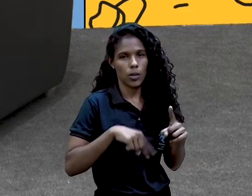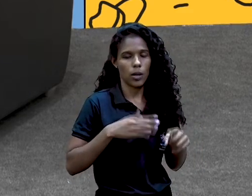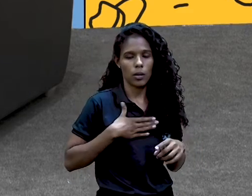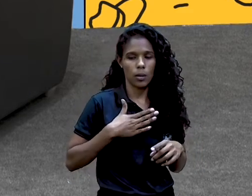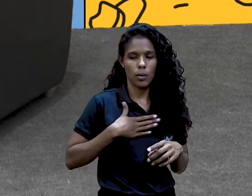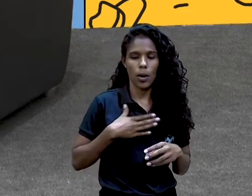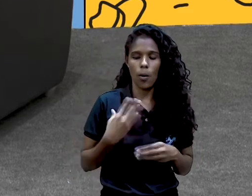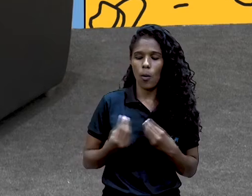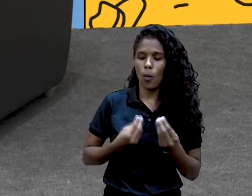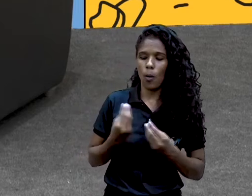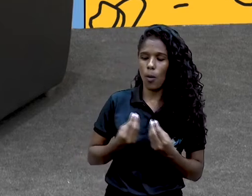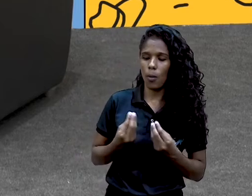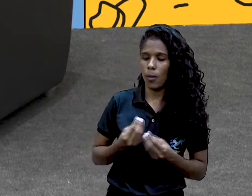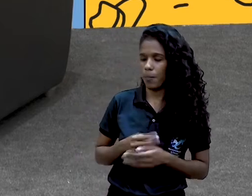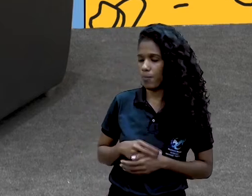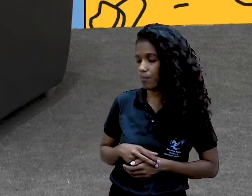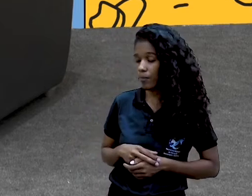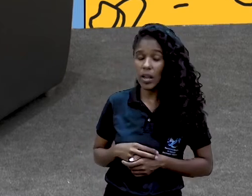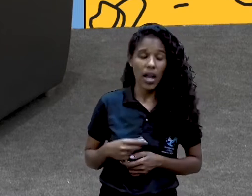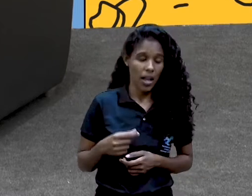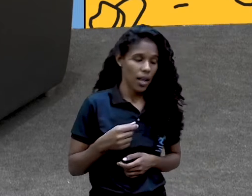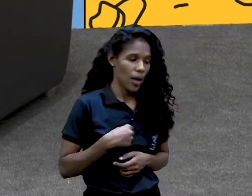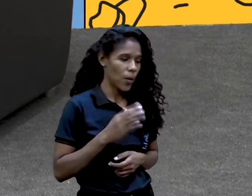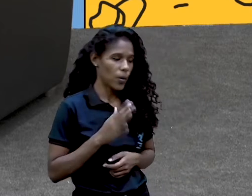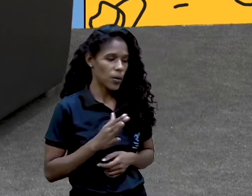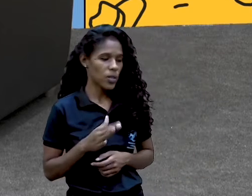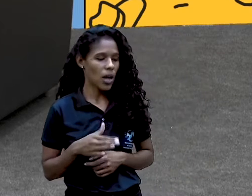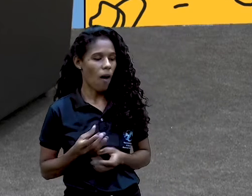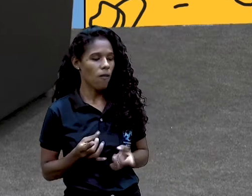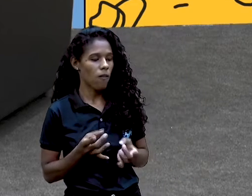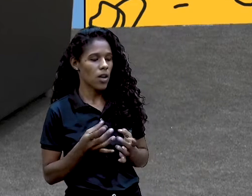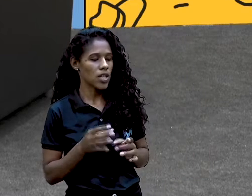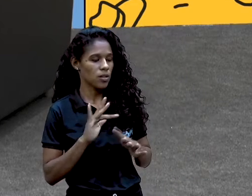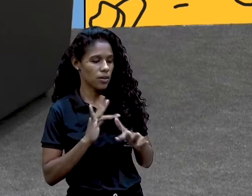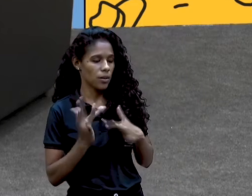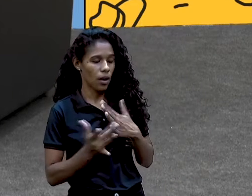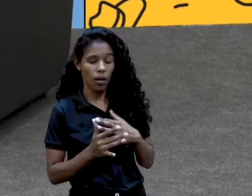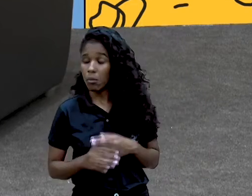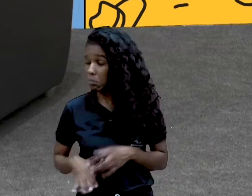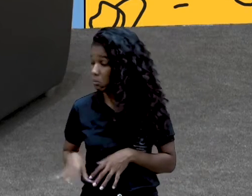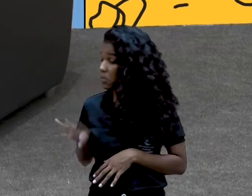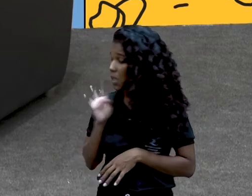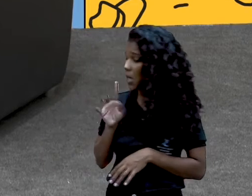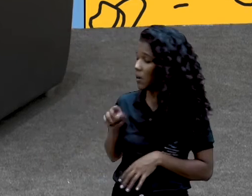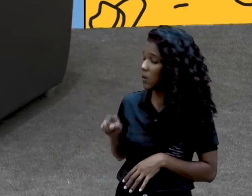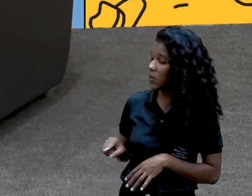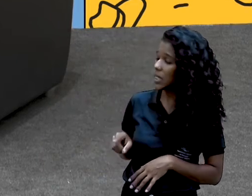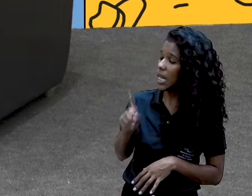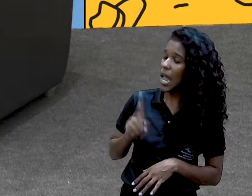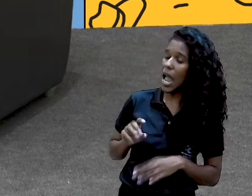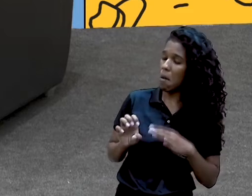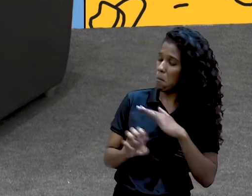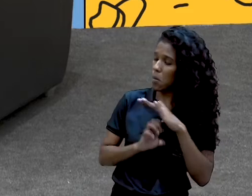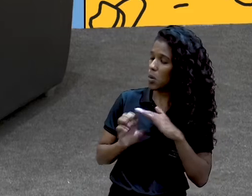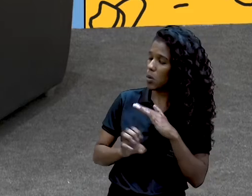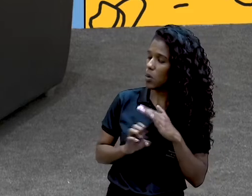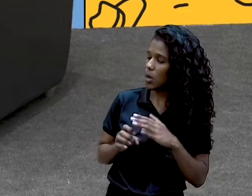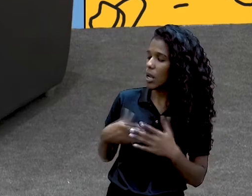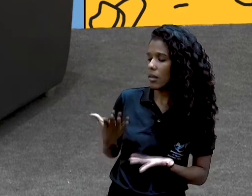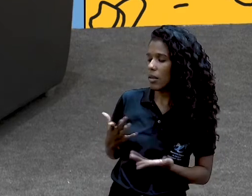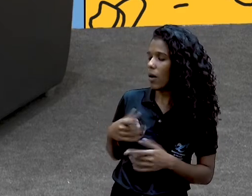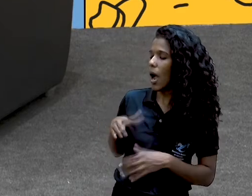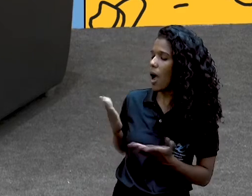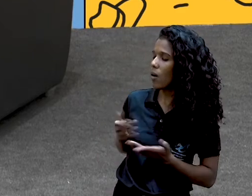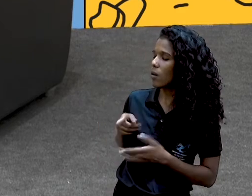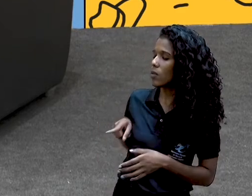que vincula ao negócio, não é? Aí você percebe assim, você imaginou se as redes sociais, se a internet não pensar do lado de segurança, a pessoa comprar e